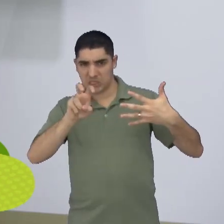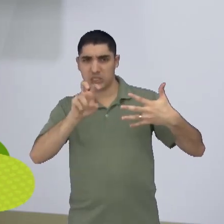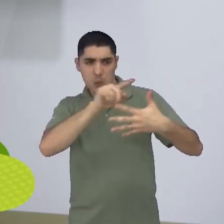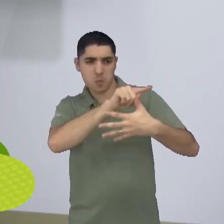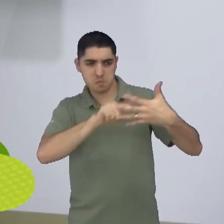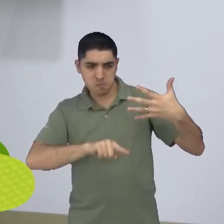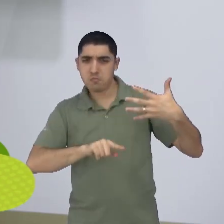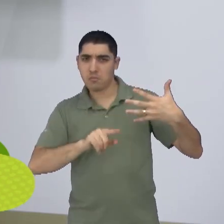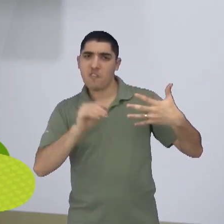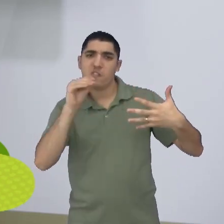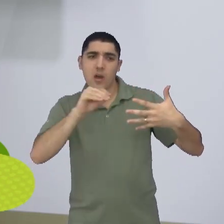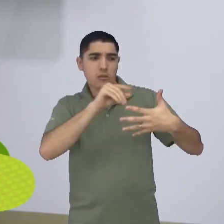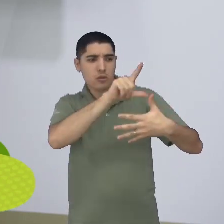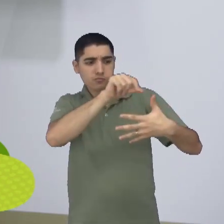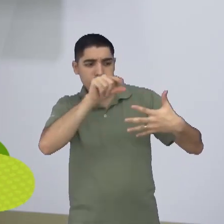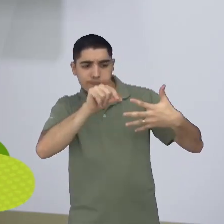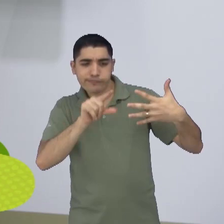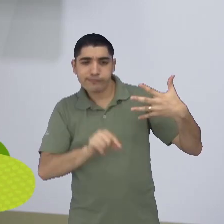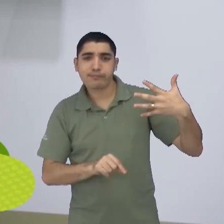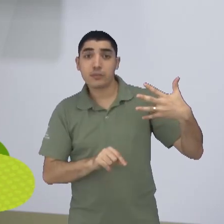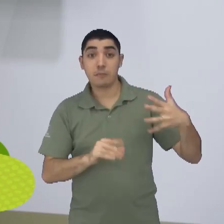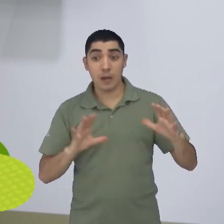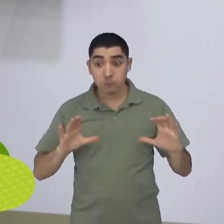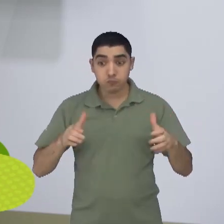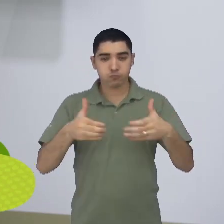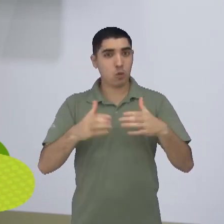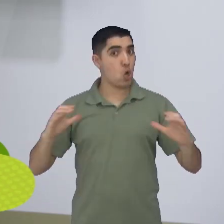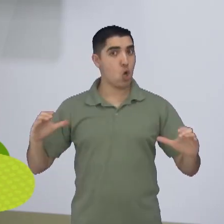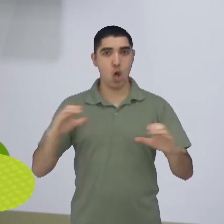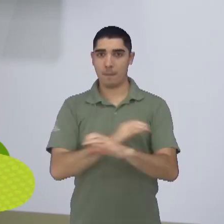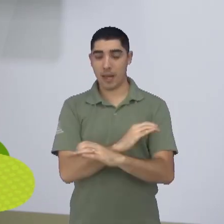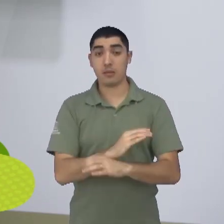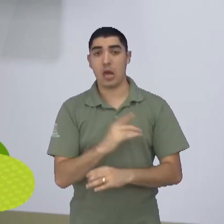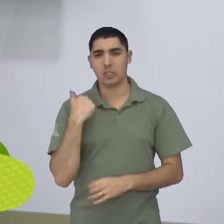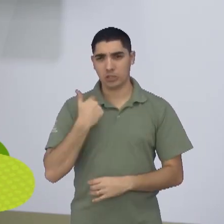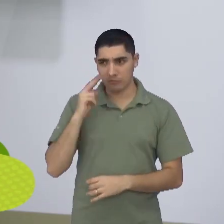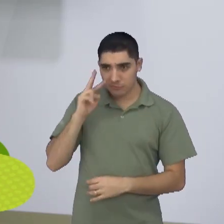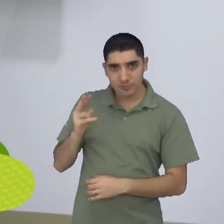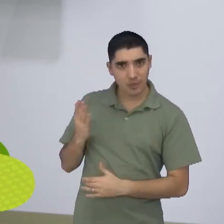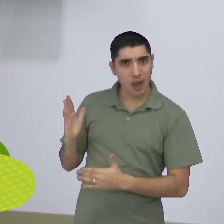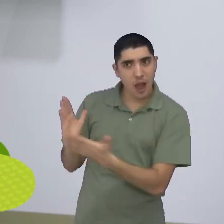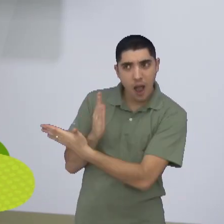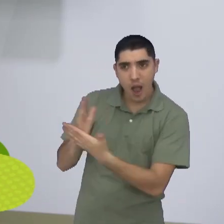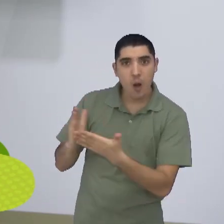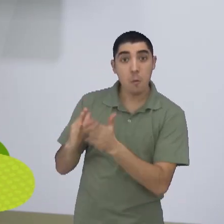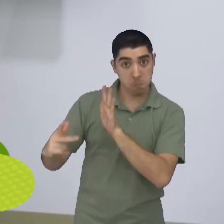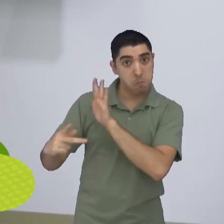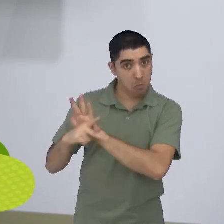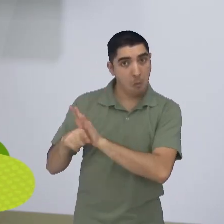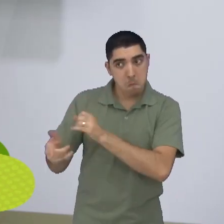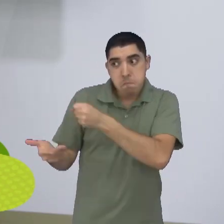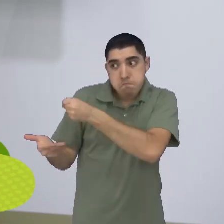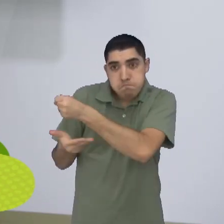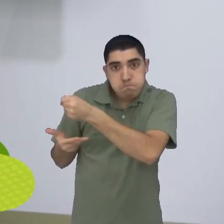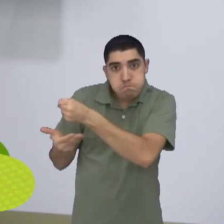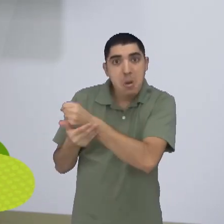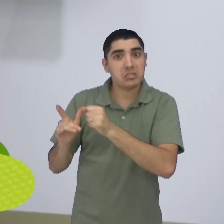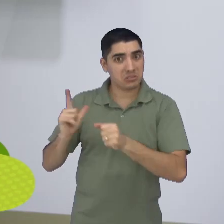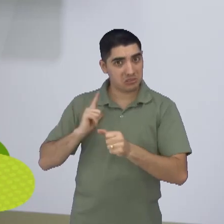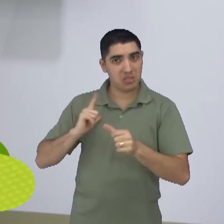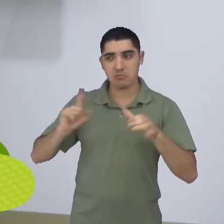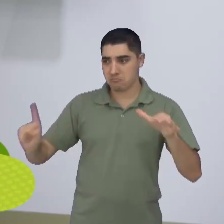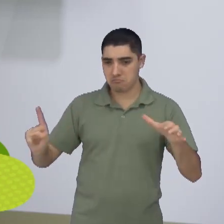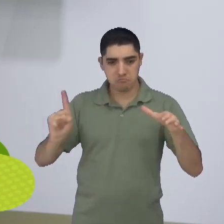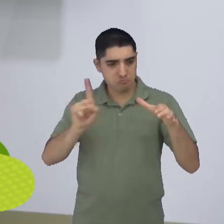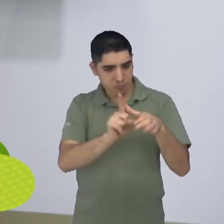conseguir preencher os principais jogadores. A gente viu que alguns atletas que são da base do São José estão compondo o treino neste